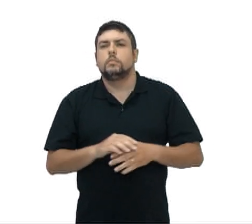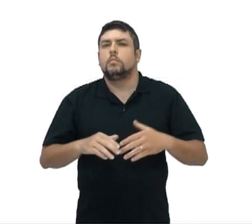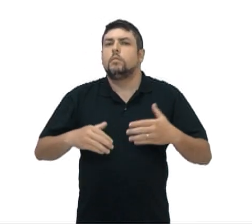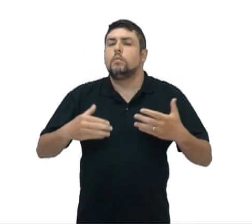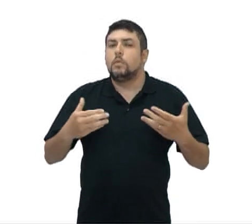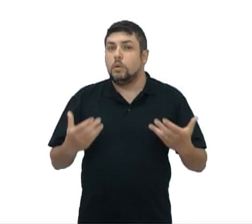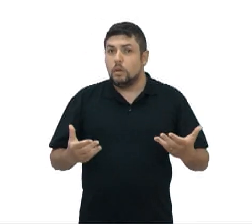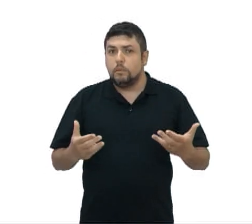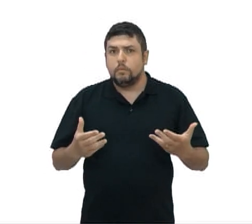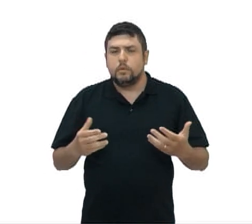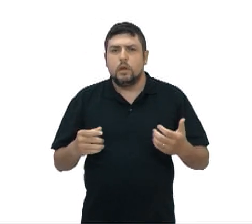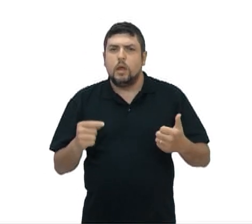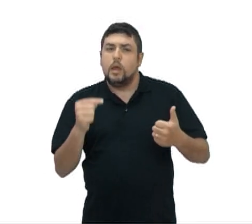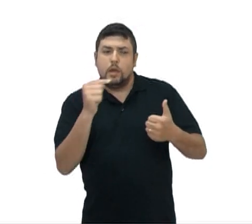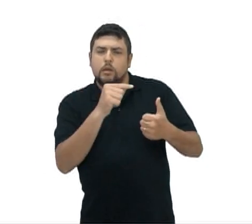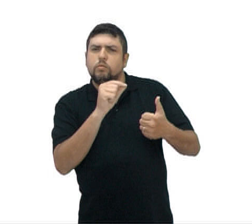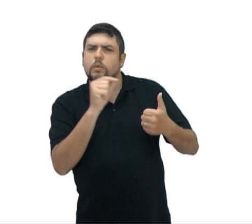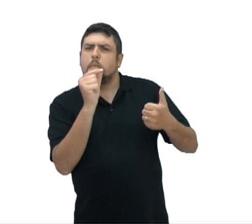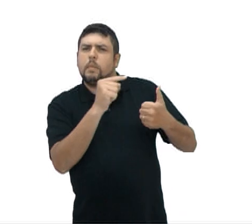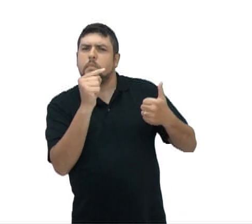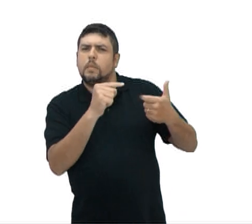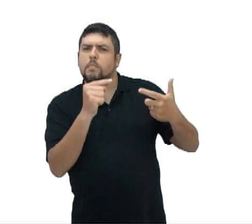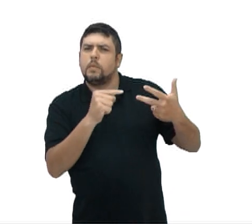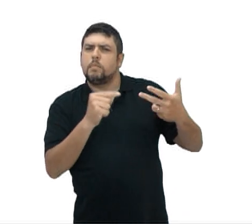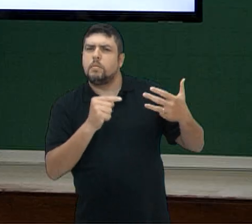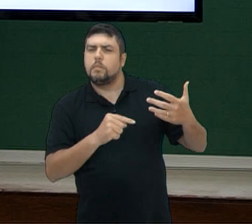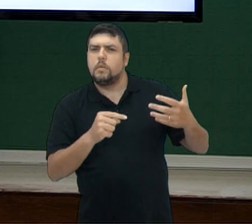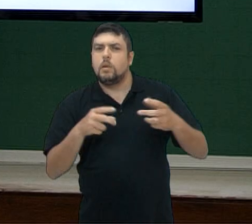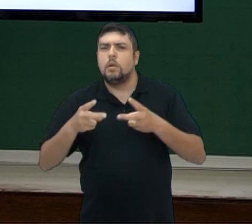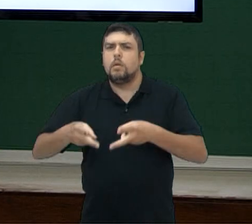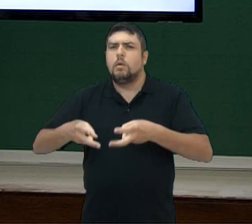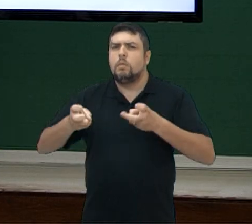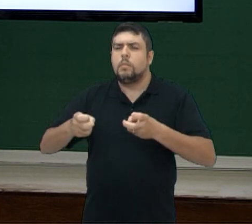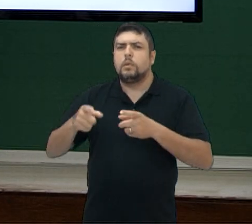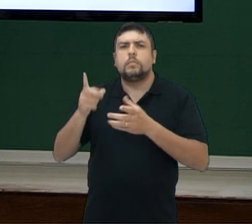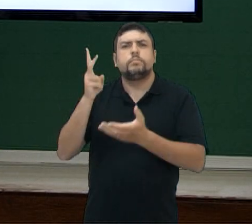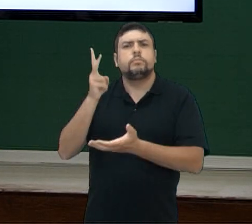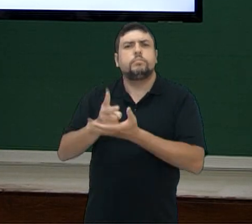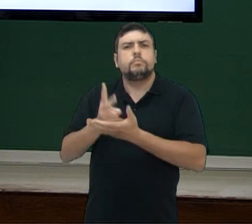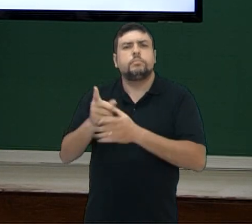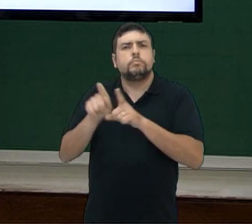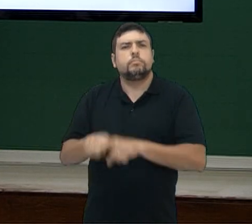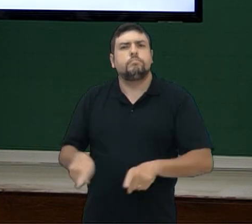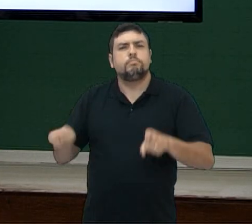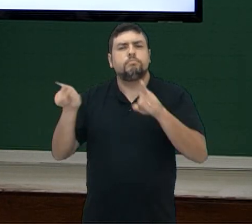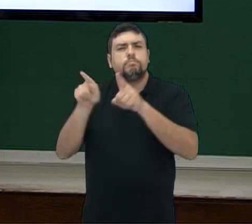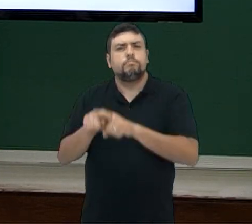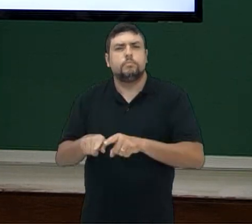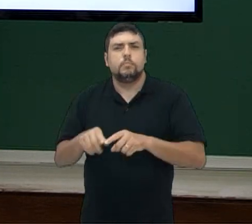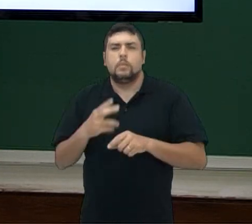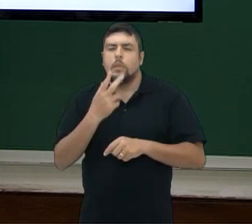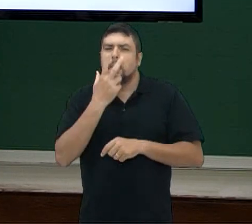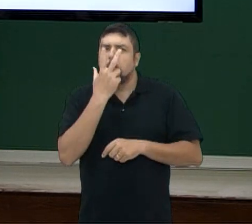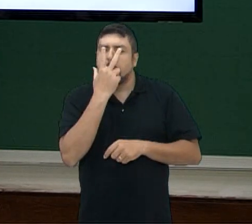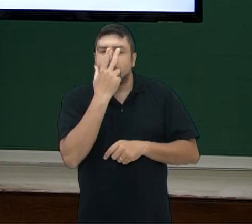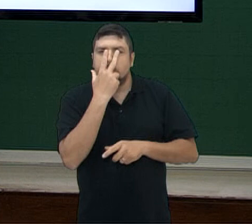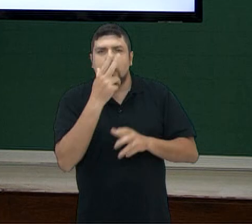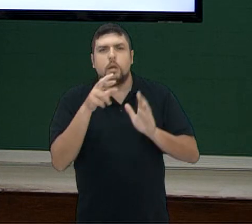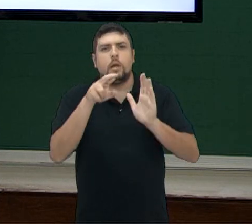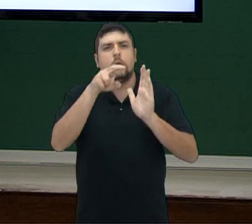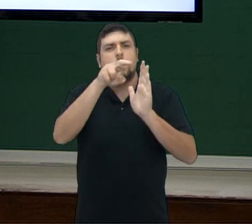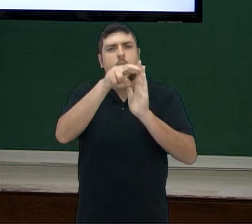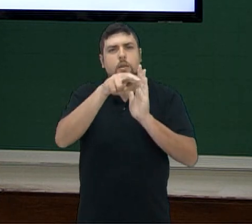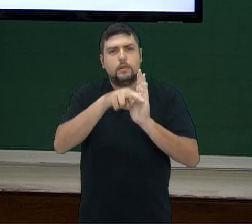que acontece sempre, tá? No polígono, tá? É como se fosse uma regrinha, vamos dizer